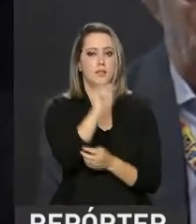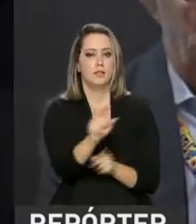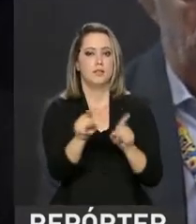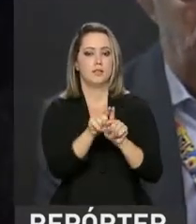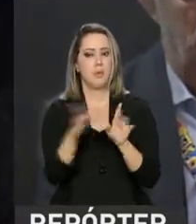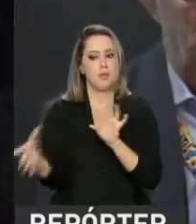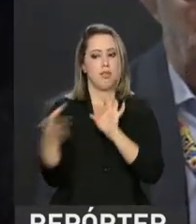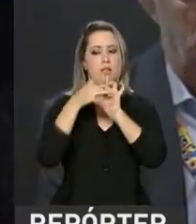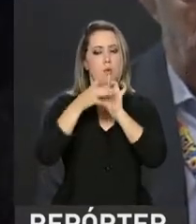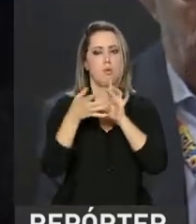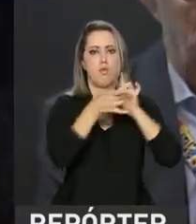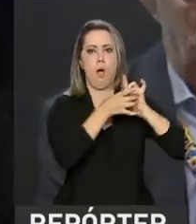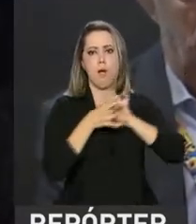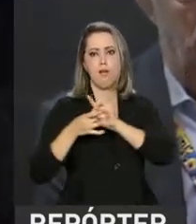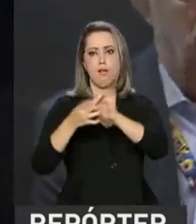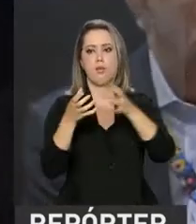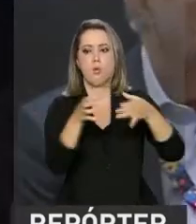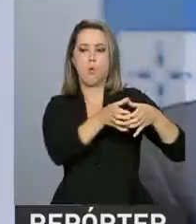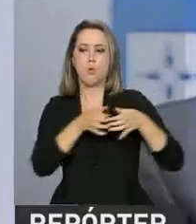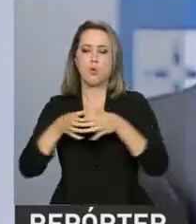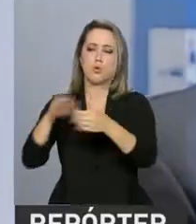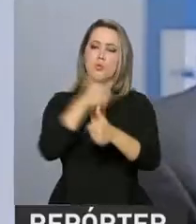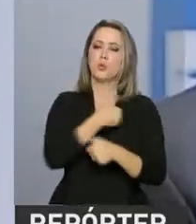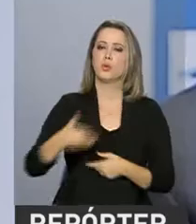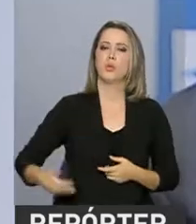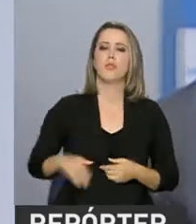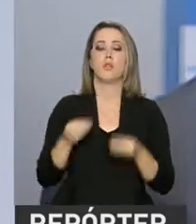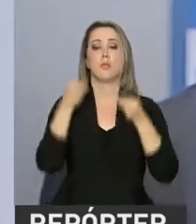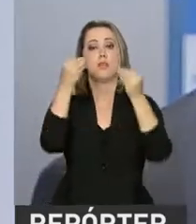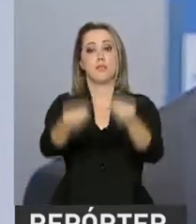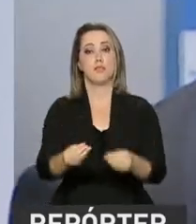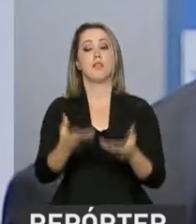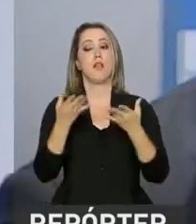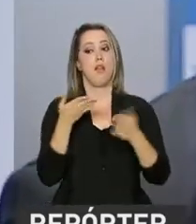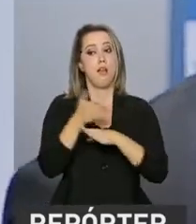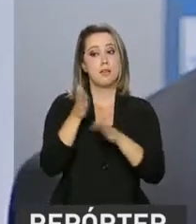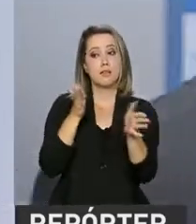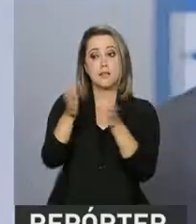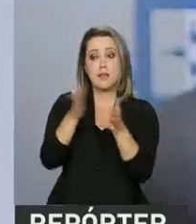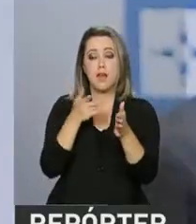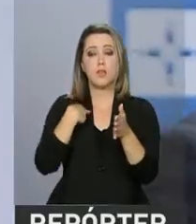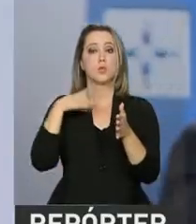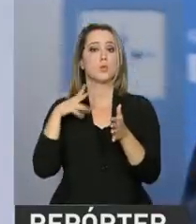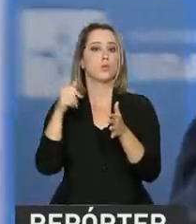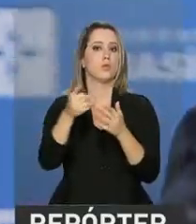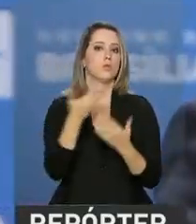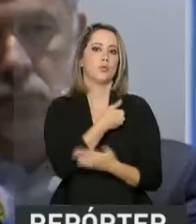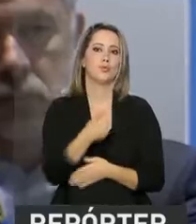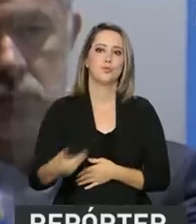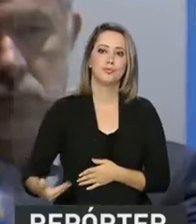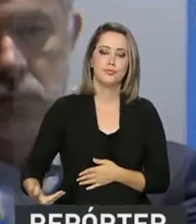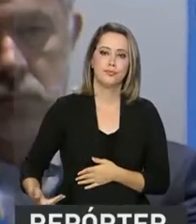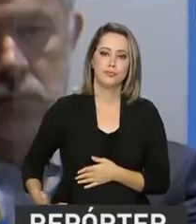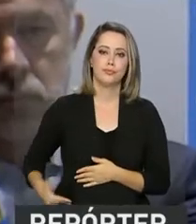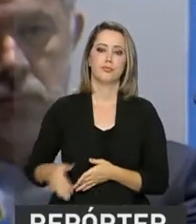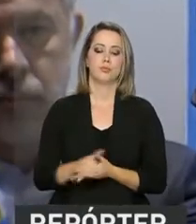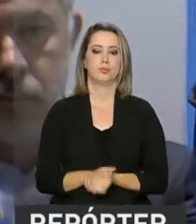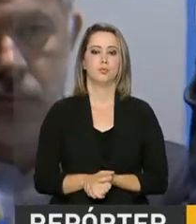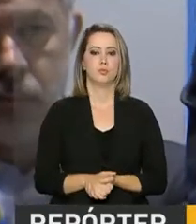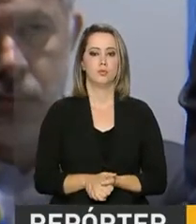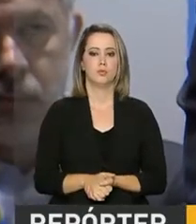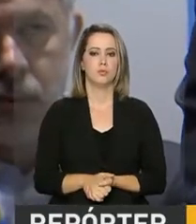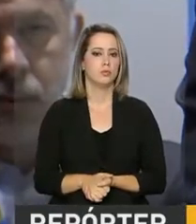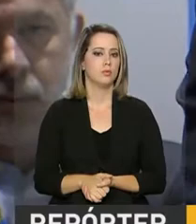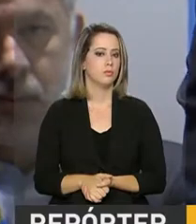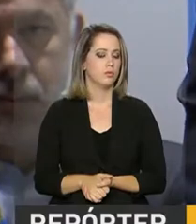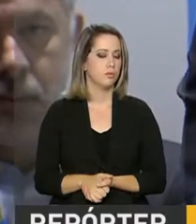as parcerias com outros órgãos do governo para garantir o acesso da população a serviços públicos. Nós estamos fechando um acordo